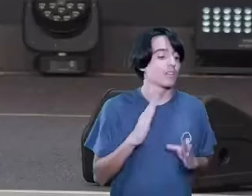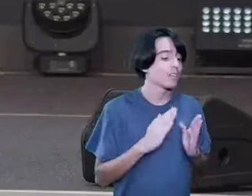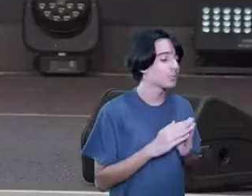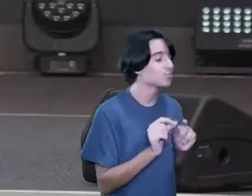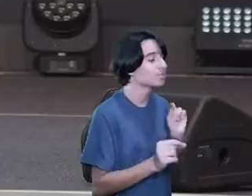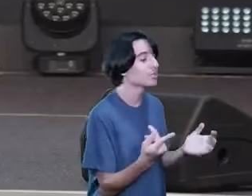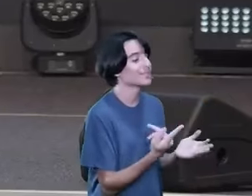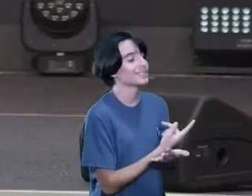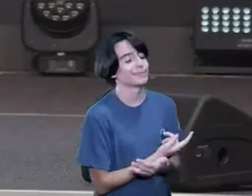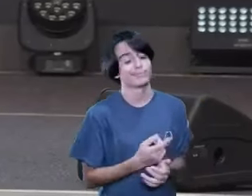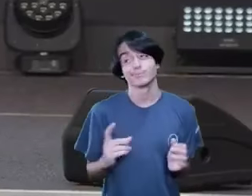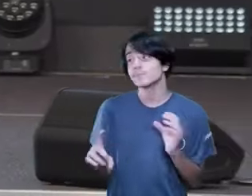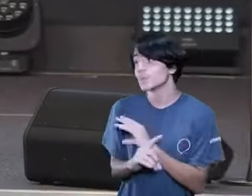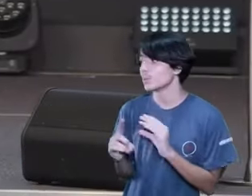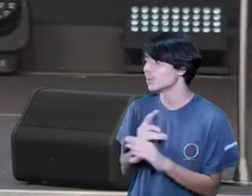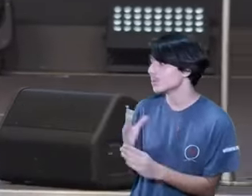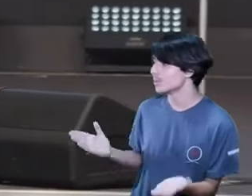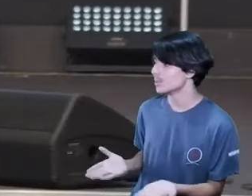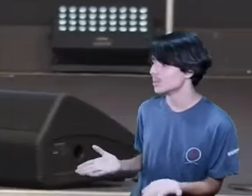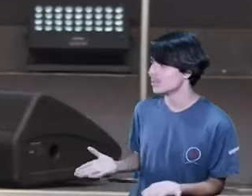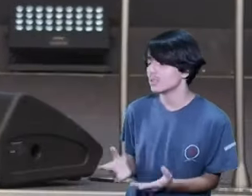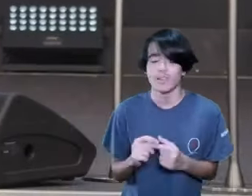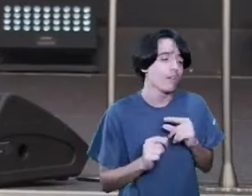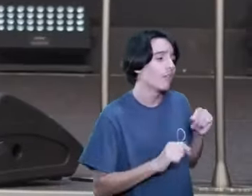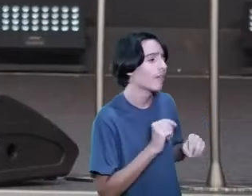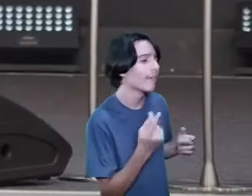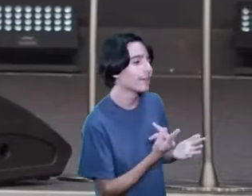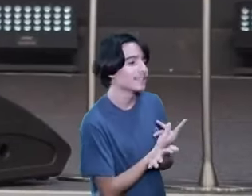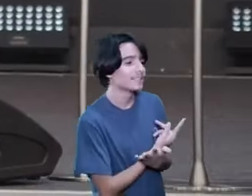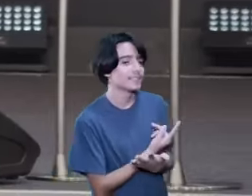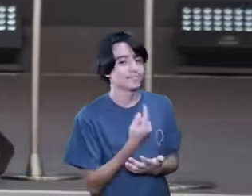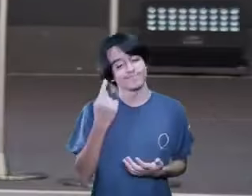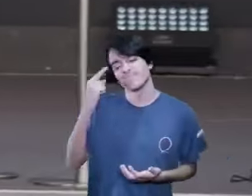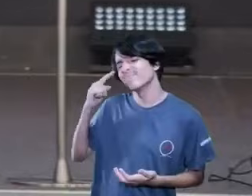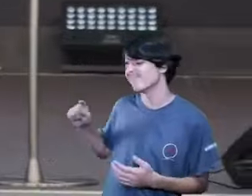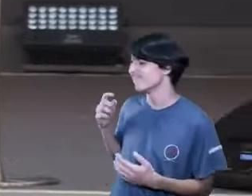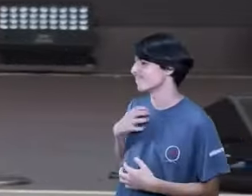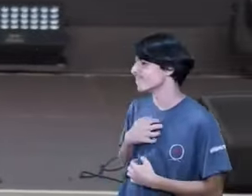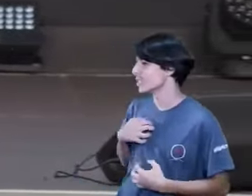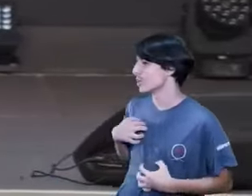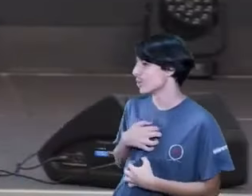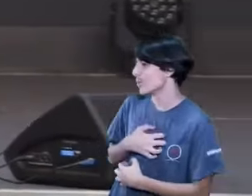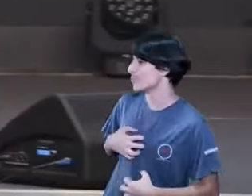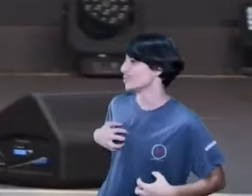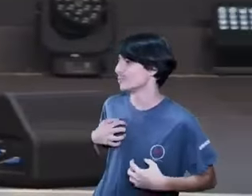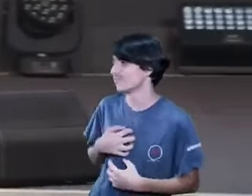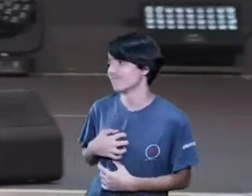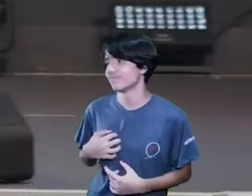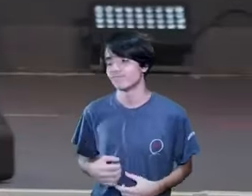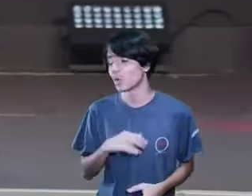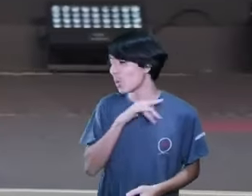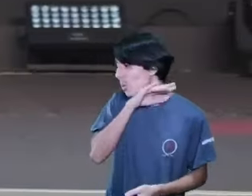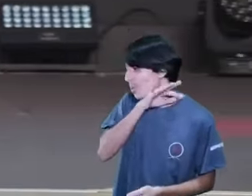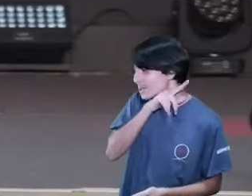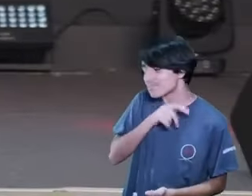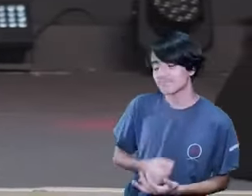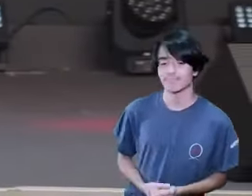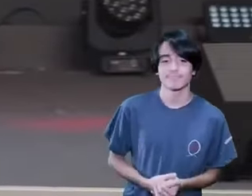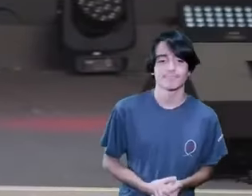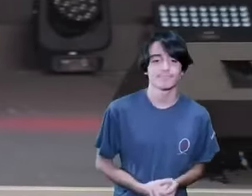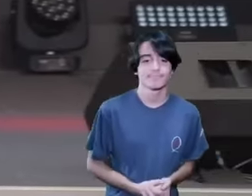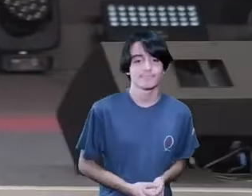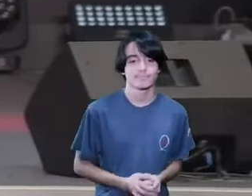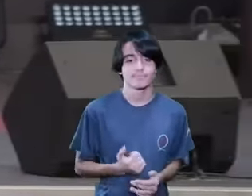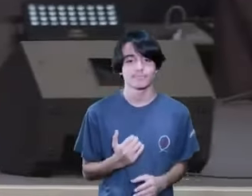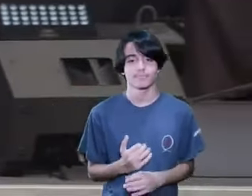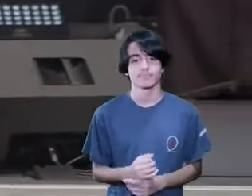culto hoje. Mas o que houve? Não sei, mexeu. saí meio pesado de lá. É,